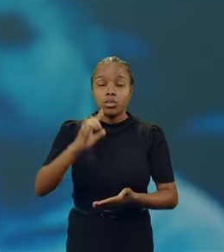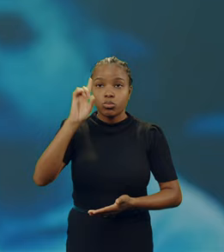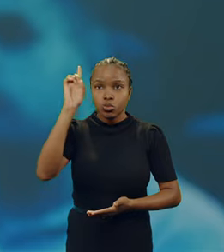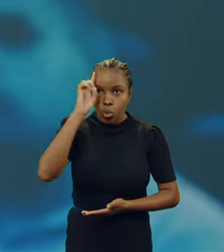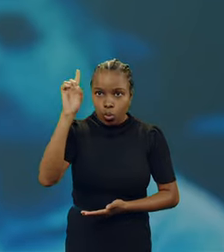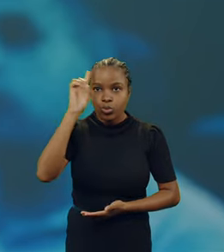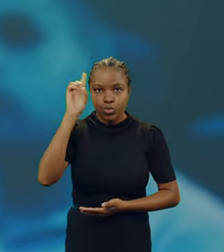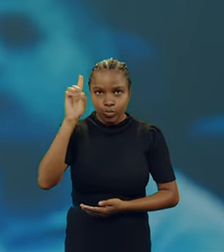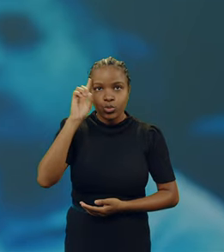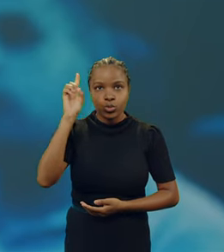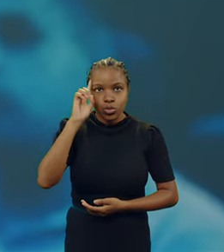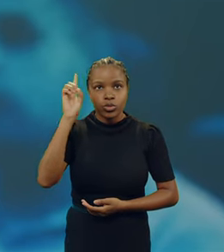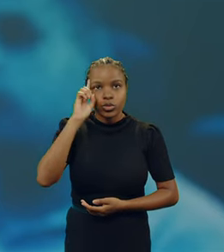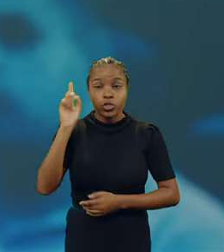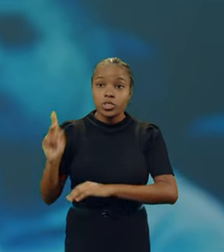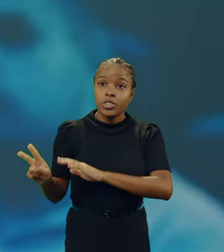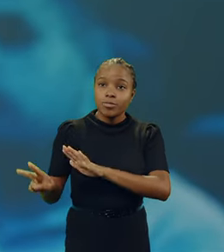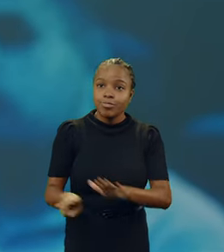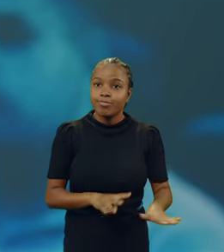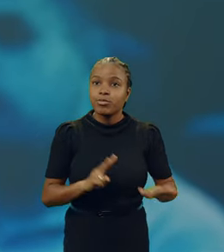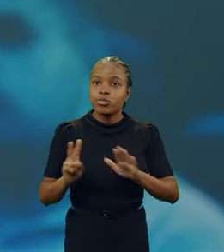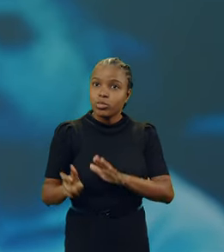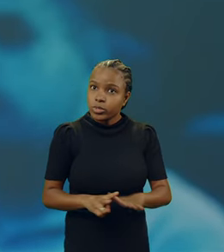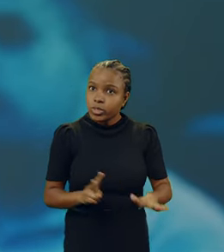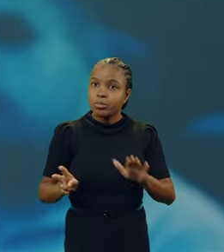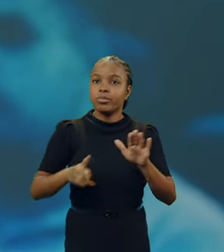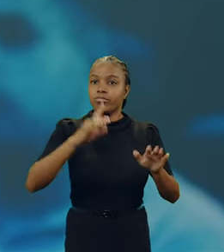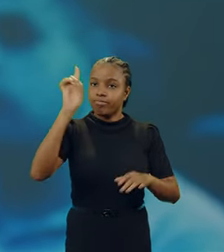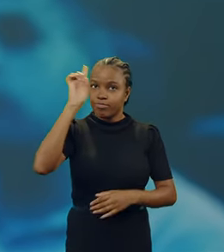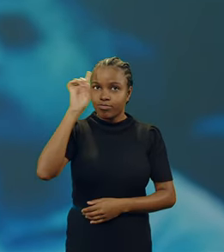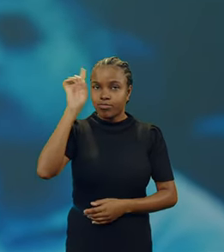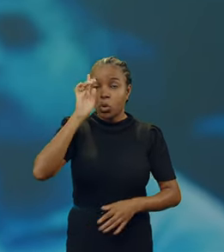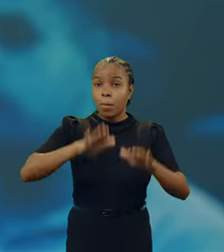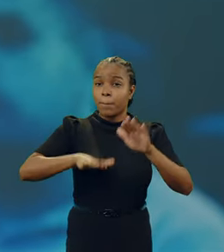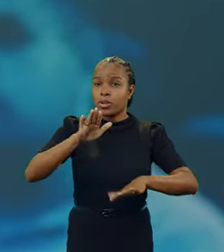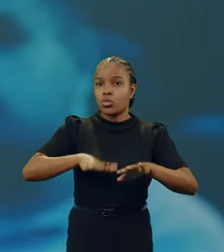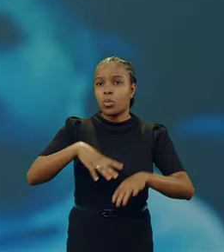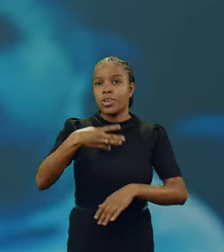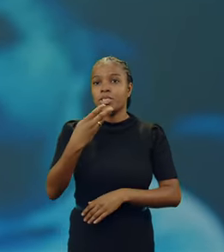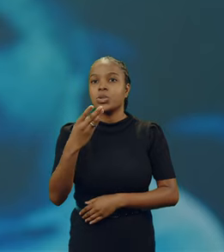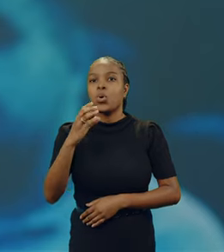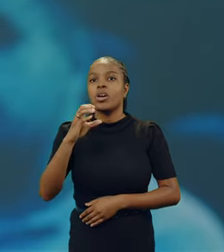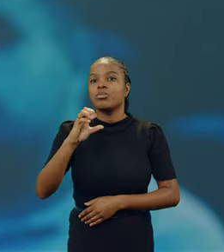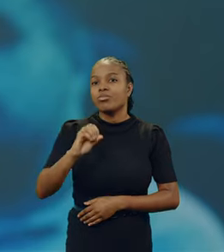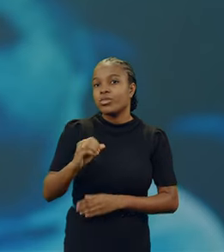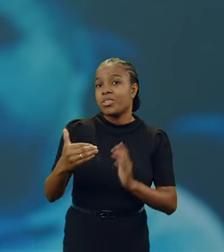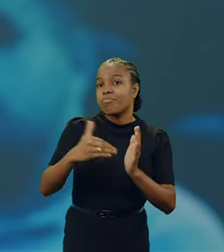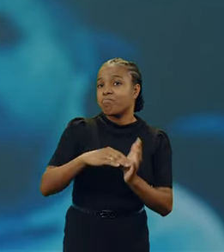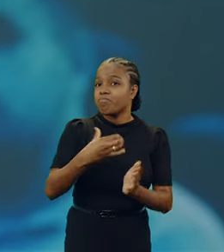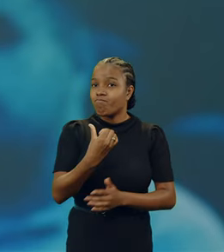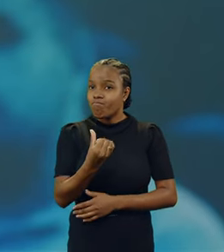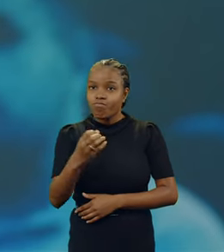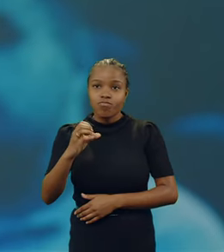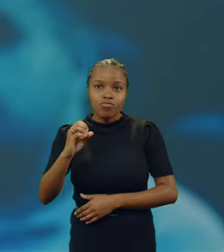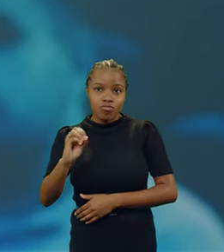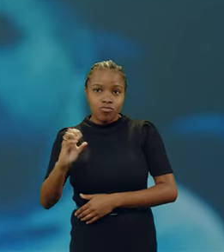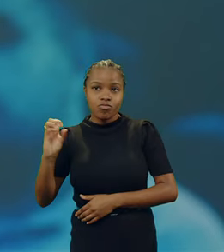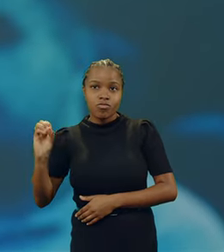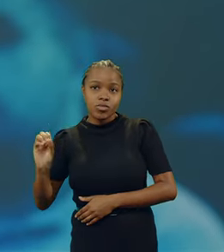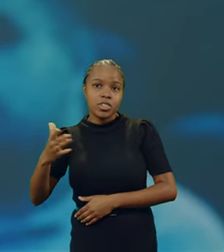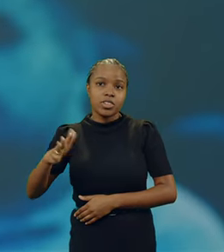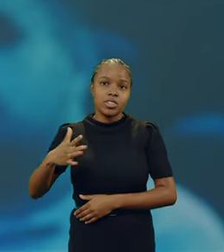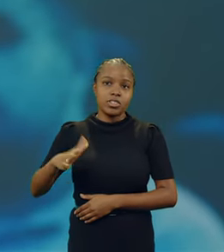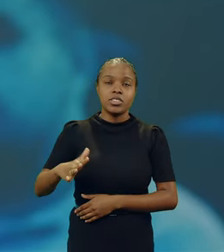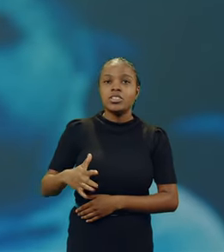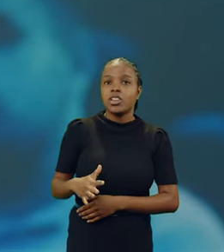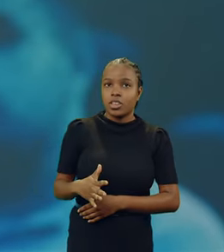por dia e também por semana. Há dias que de 400, 600, quando tem um operador ali que está